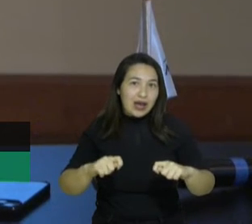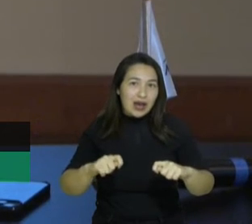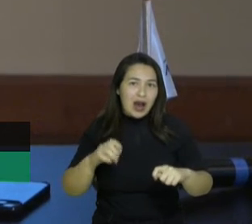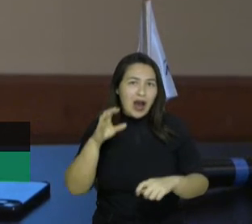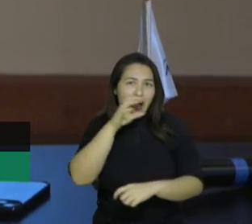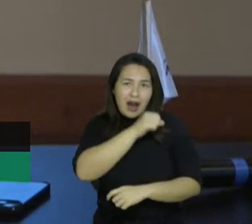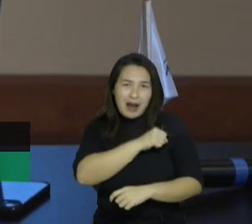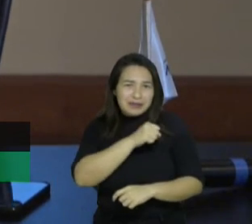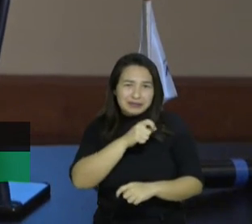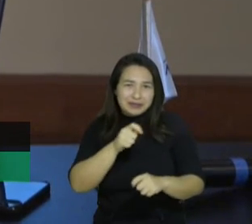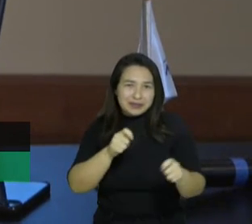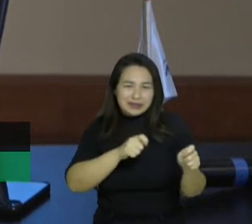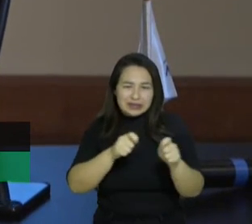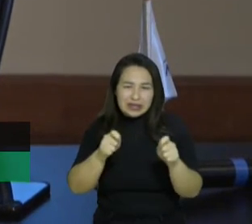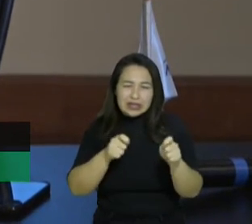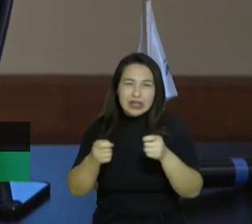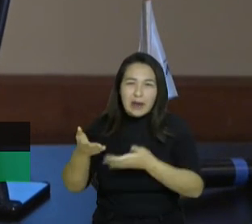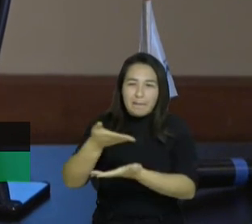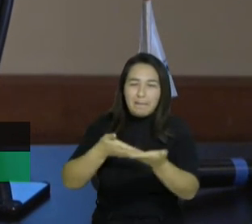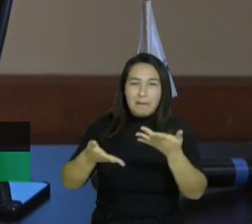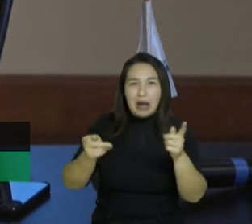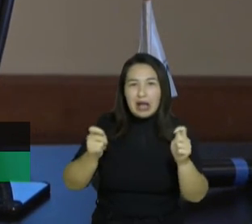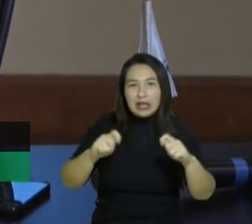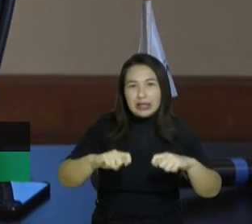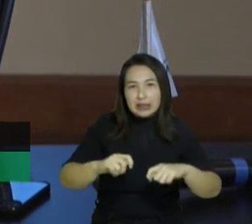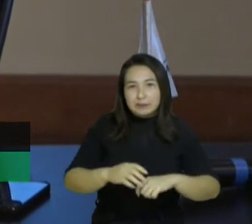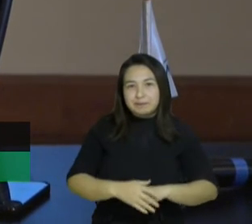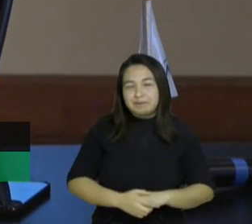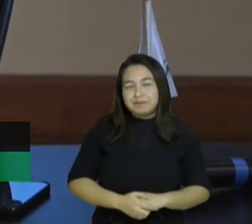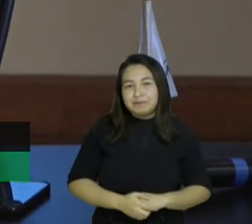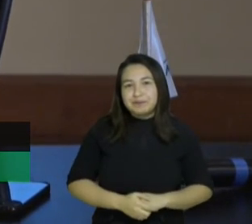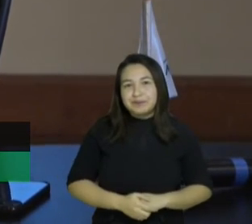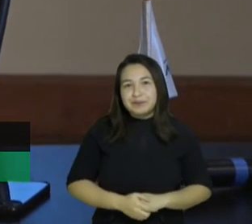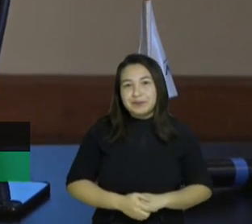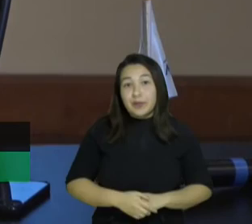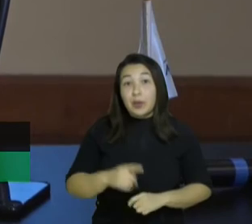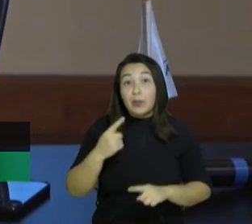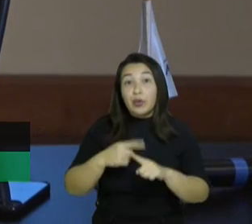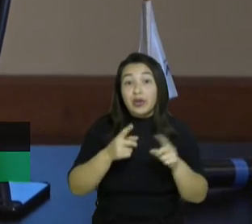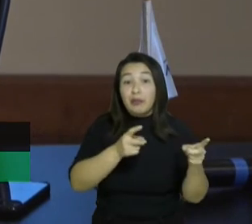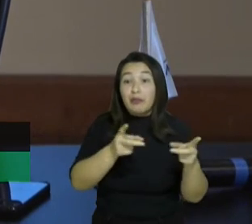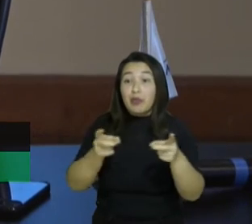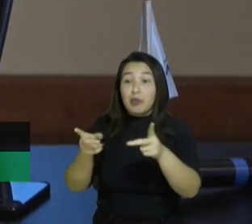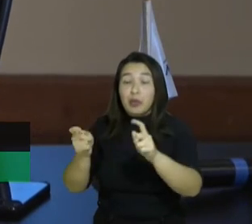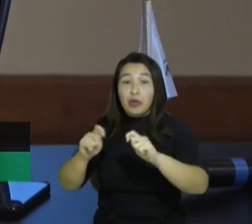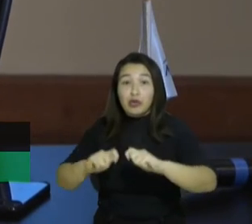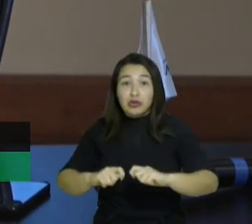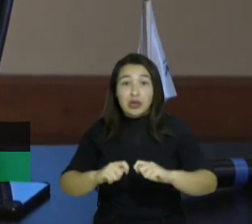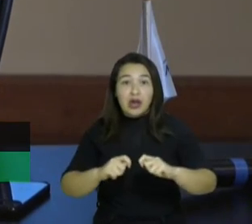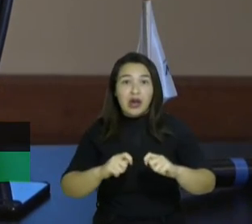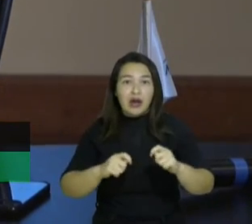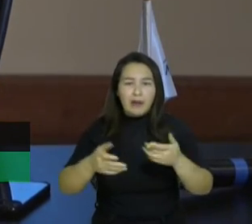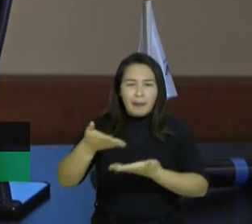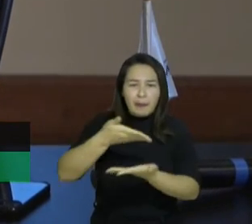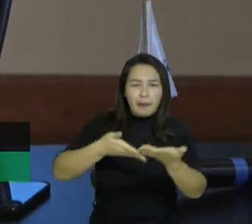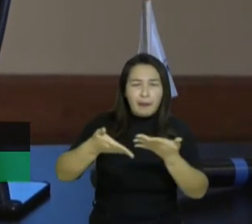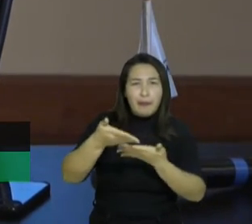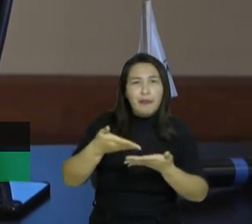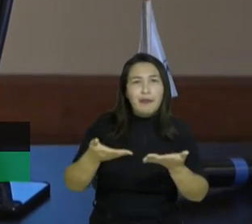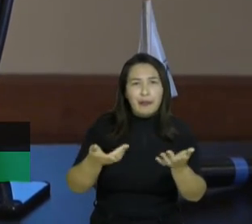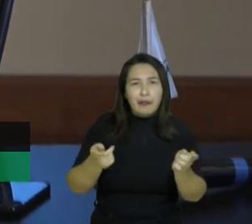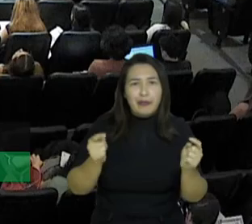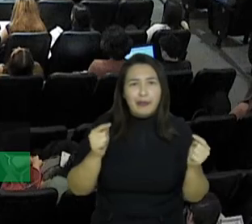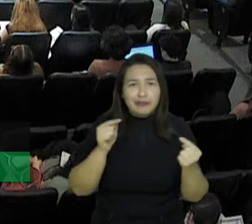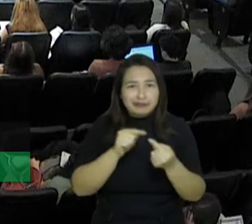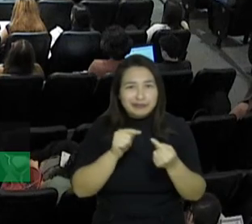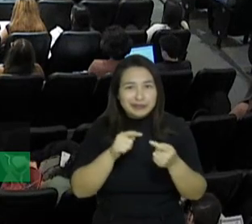muito rápida o as trocas comerciais e de investimentos porque comércio gera investimento investimento gera comércio são Duas Faces da